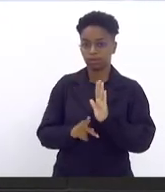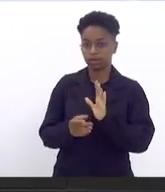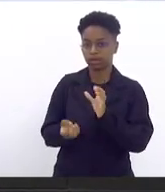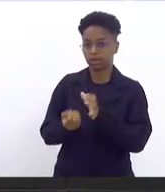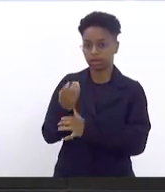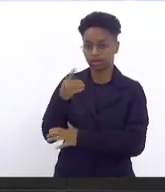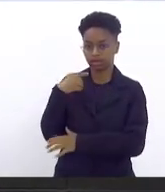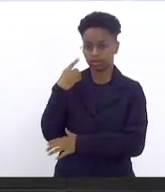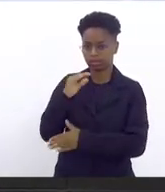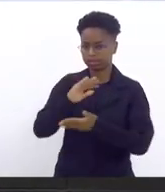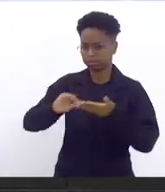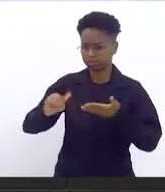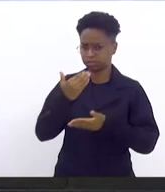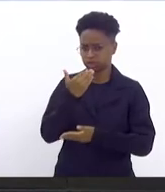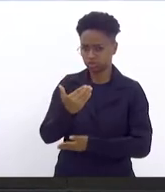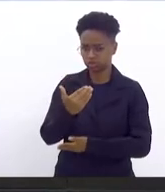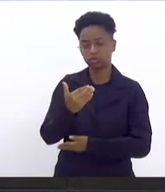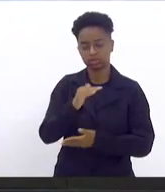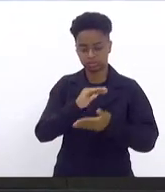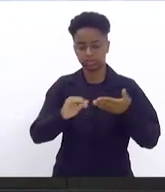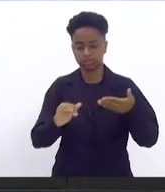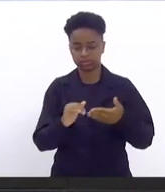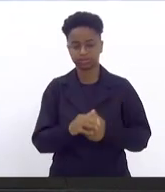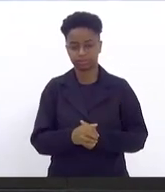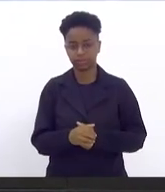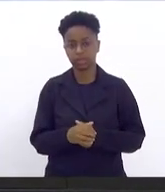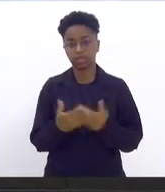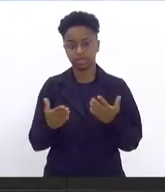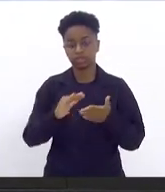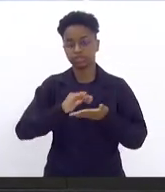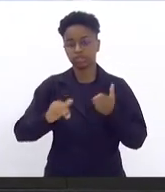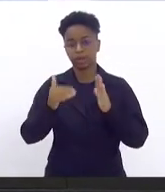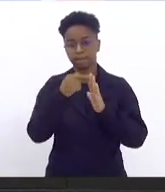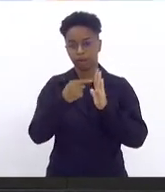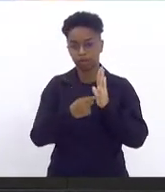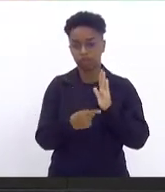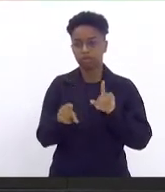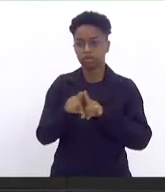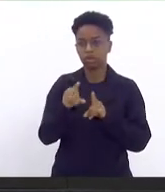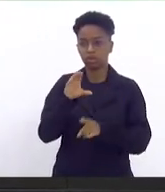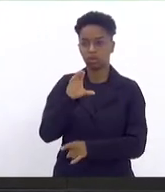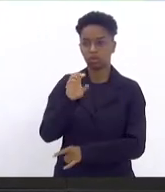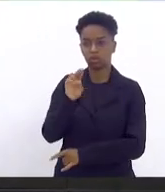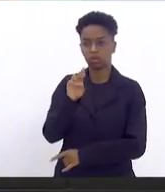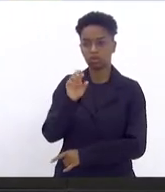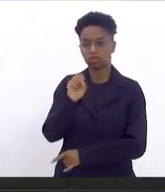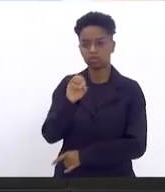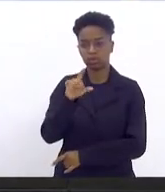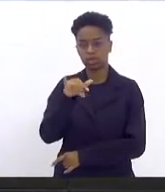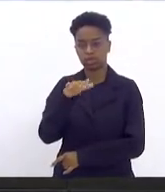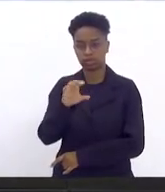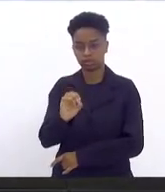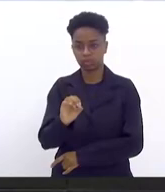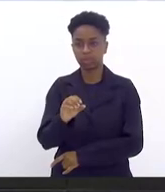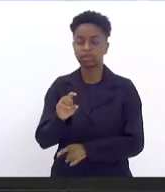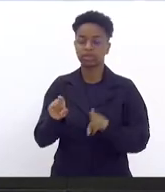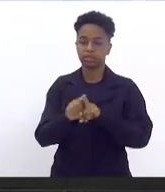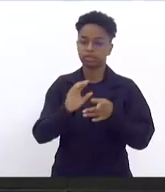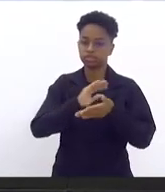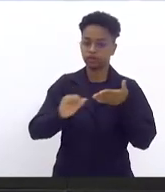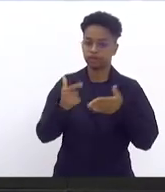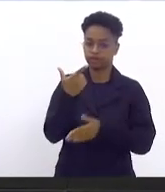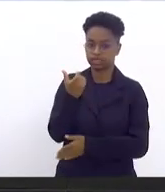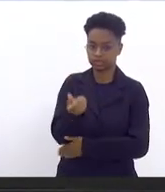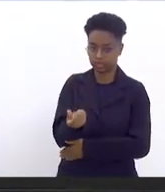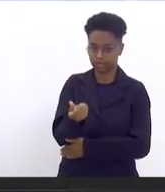Ele pediu para retirar? Então, retirar de pauta o do deputado doutor Serginho. Deputado Cozolino pediu para retirar, não? Então, retirado de pauta o 26